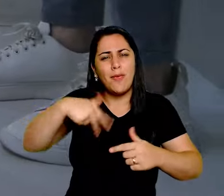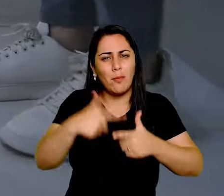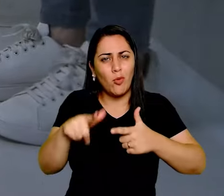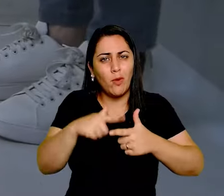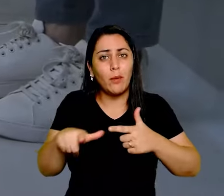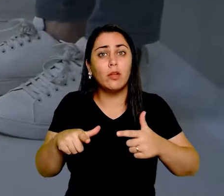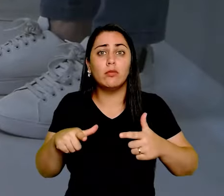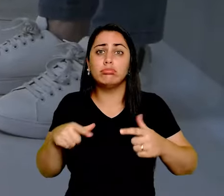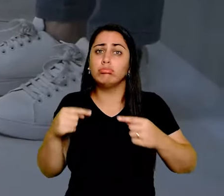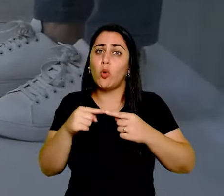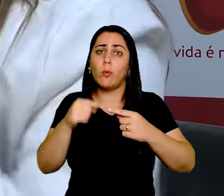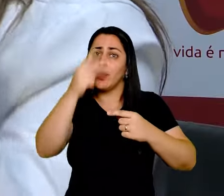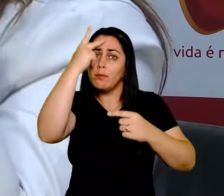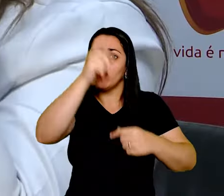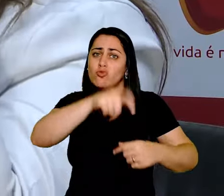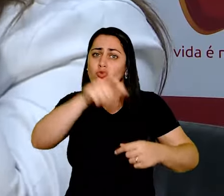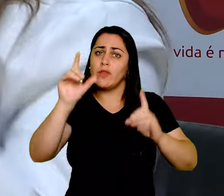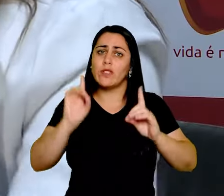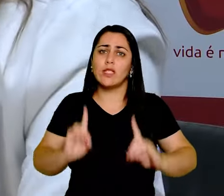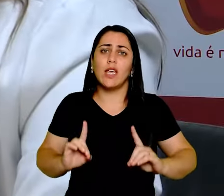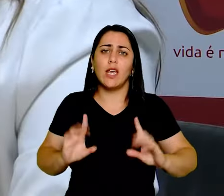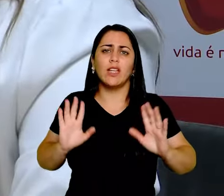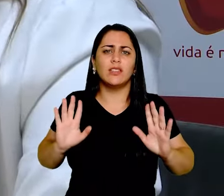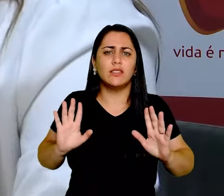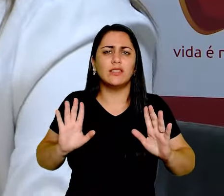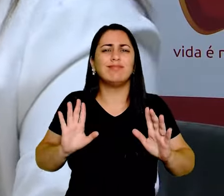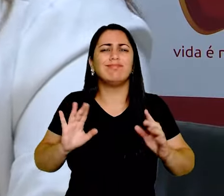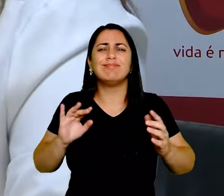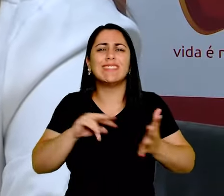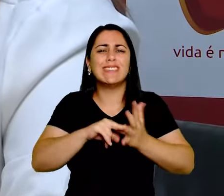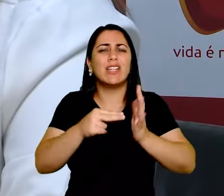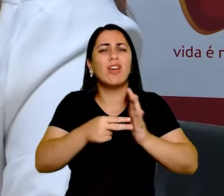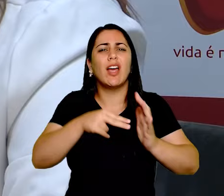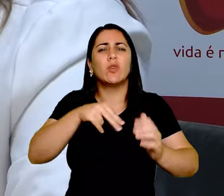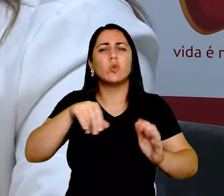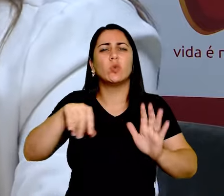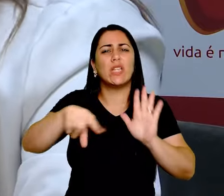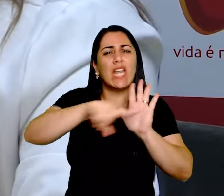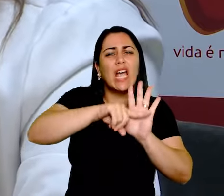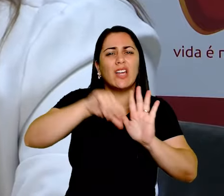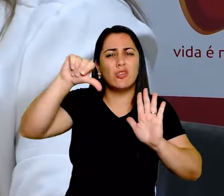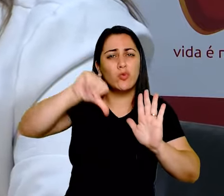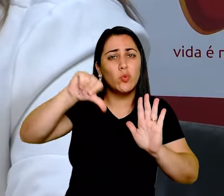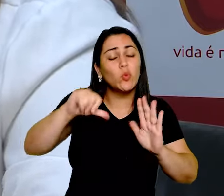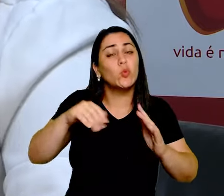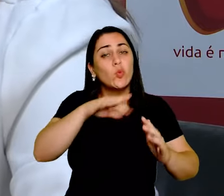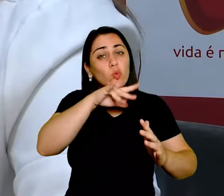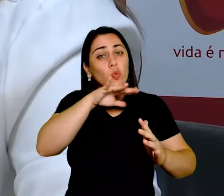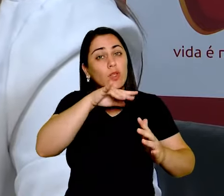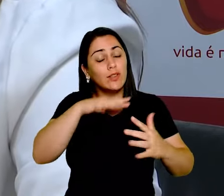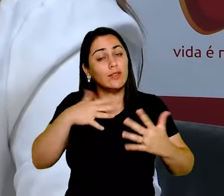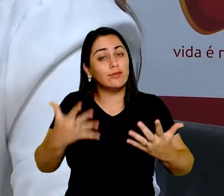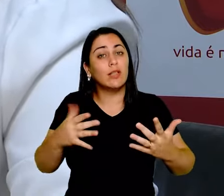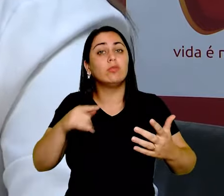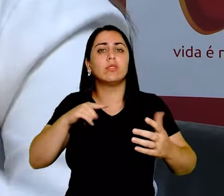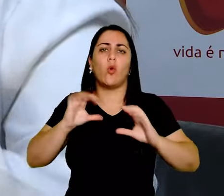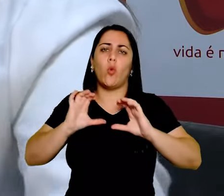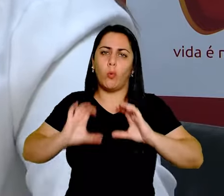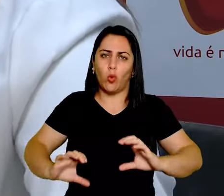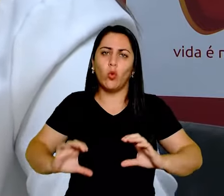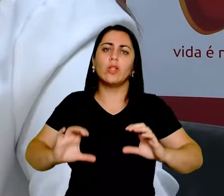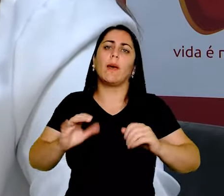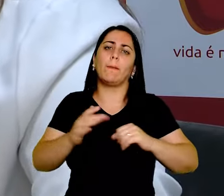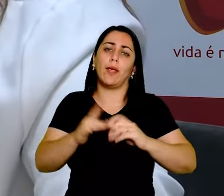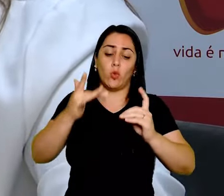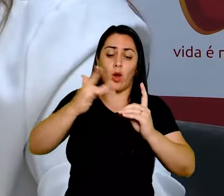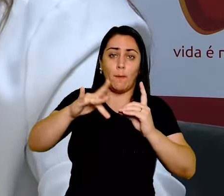que definem algumas pessoas, né? E são termos sempre com cunho pejorativo, com cunho negativo, né? Então, existem